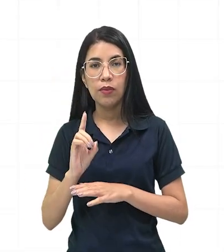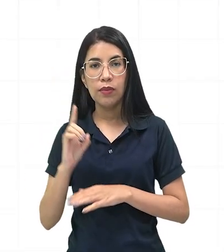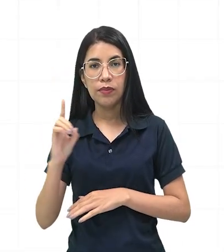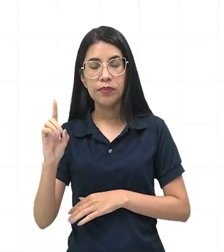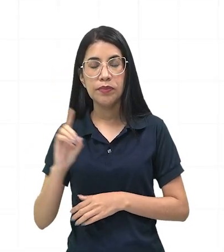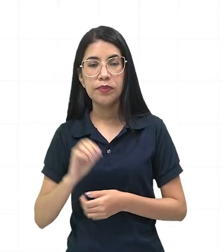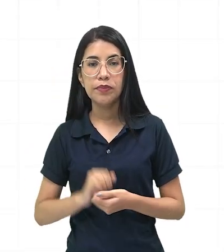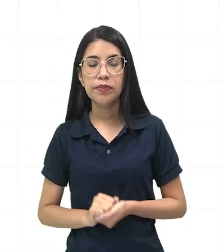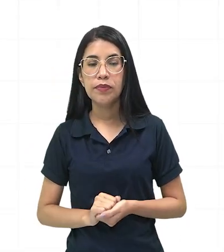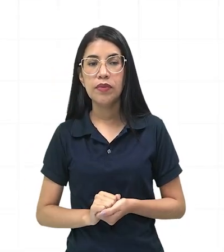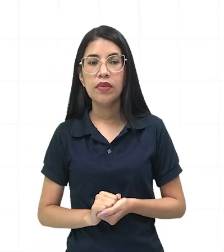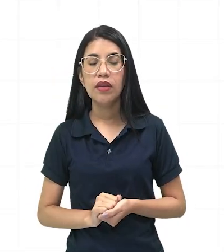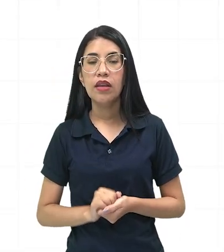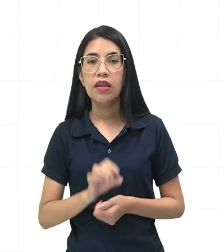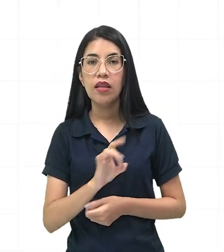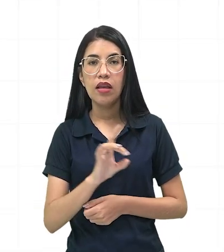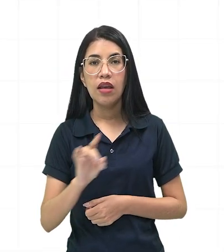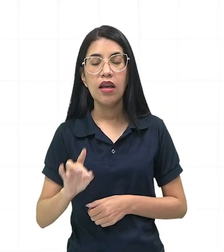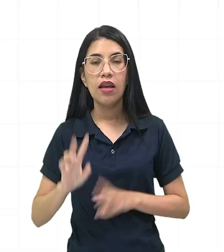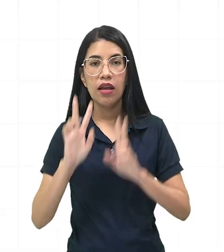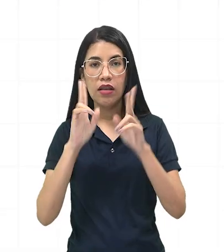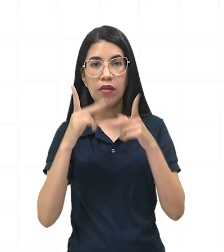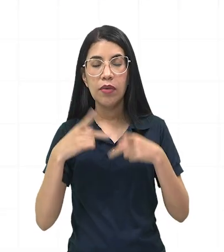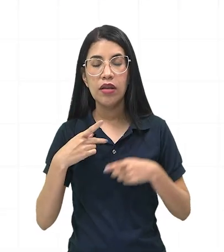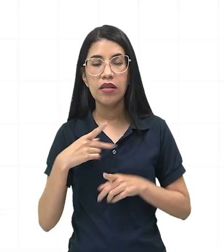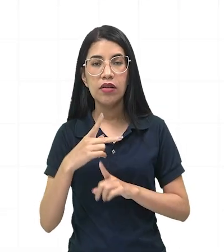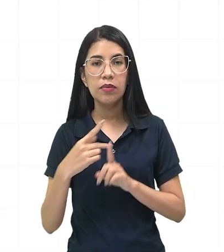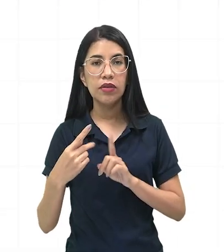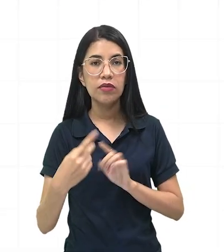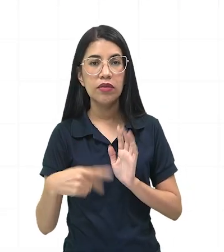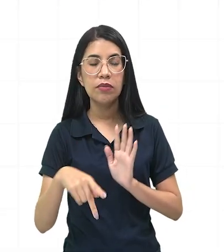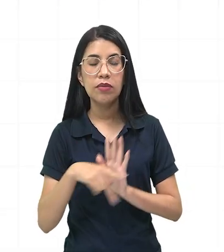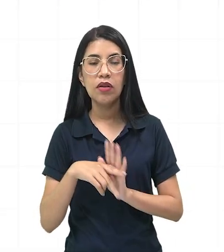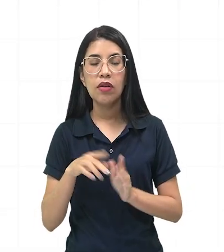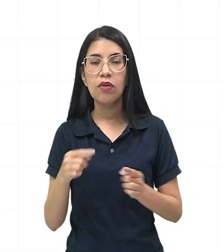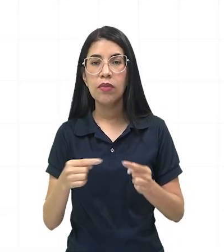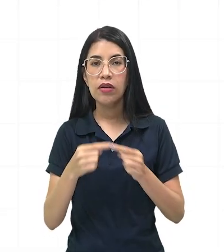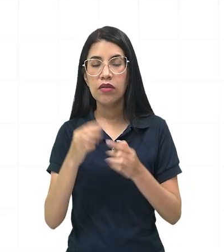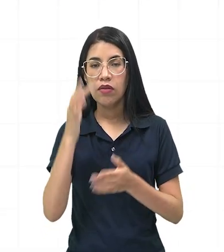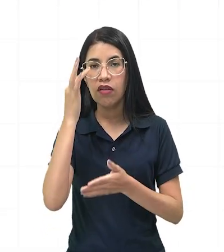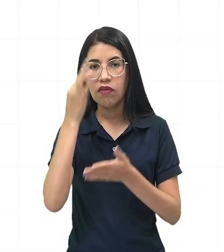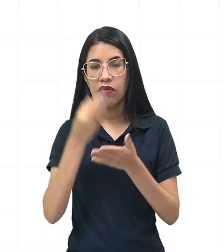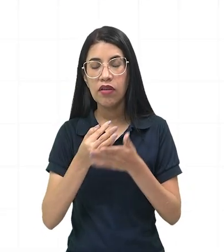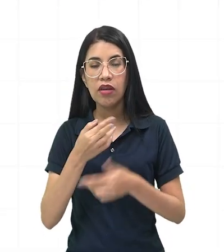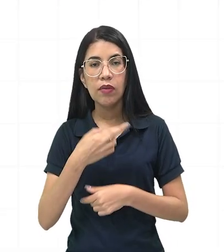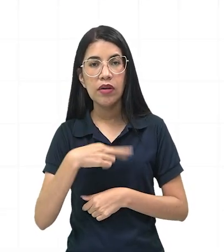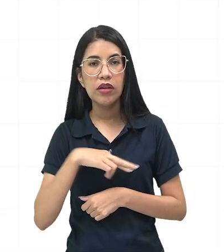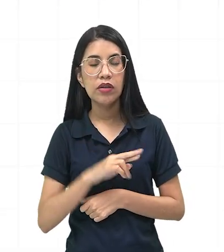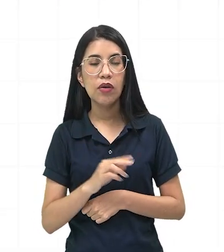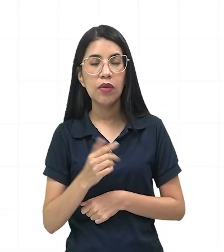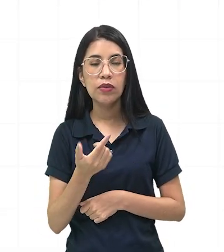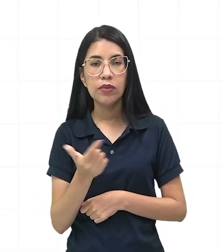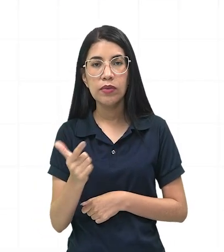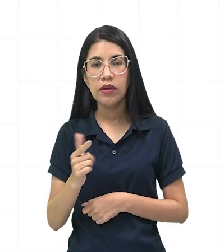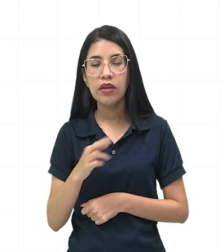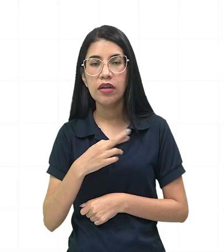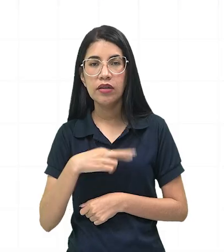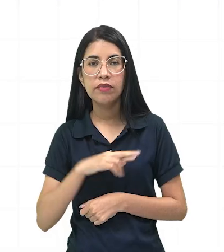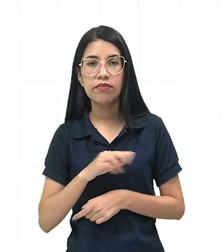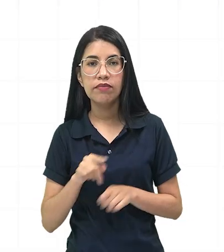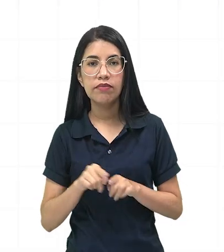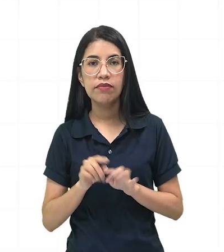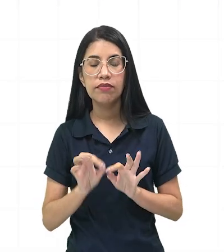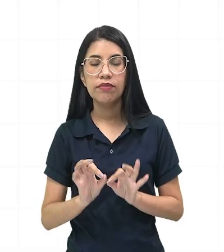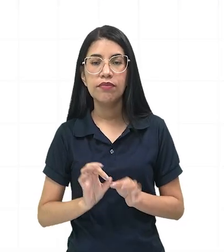humano tem uma visão de salvação de acordo com a sua fé, religião ou não religião também,